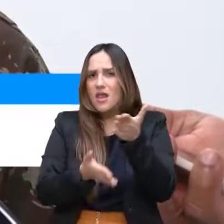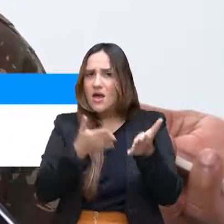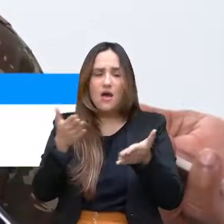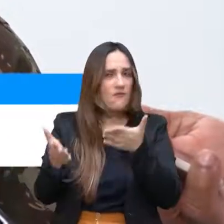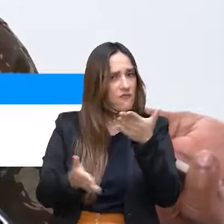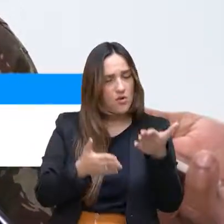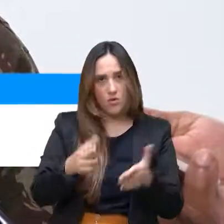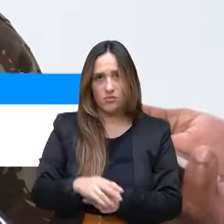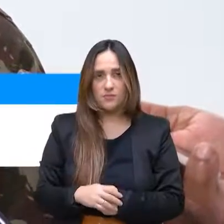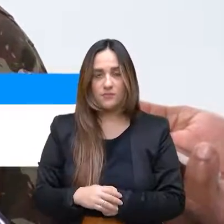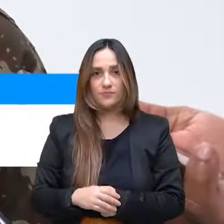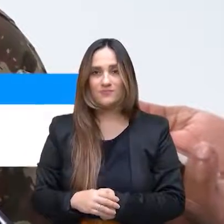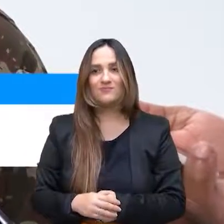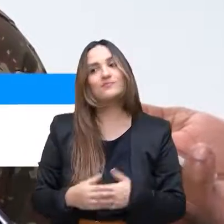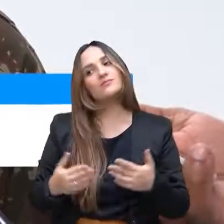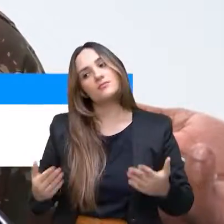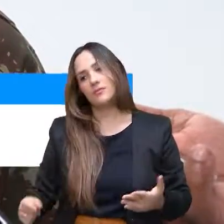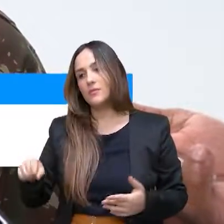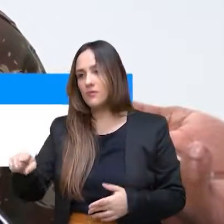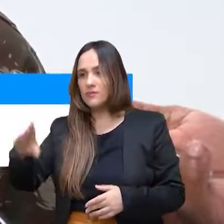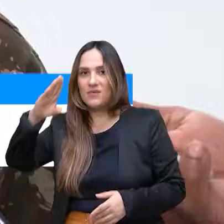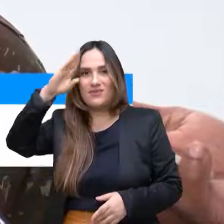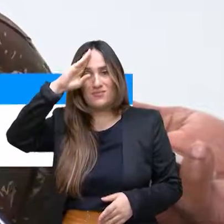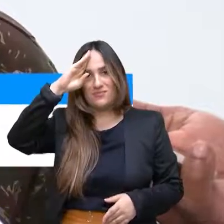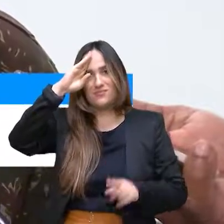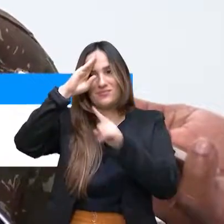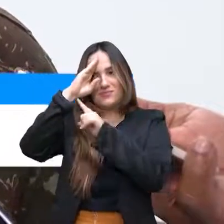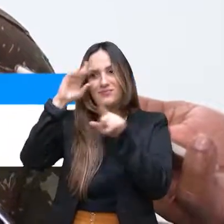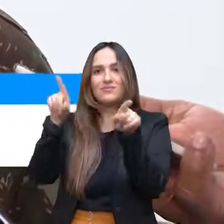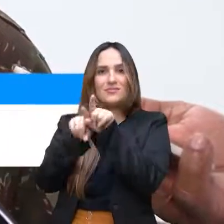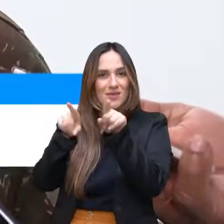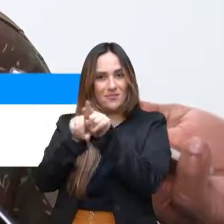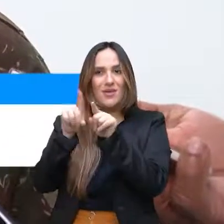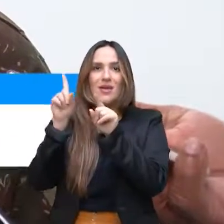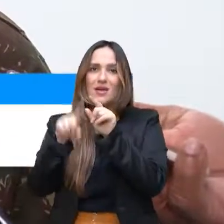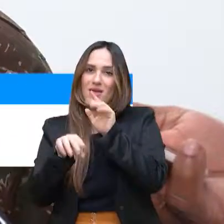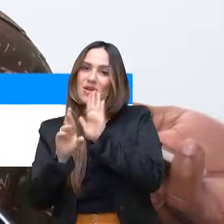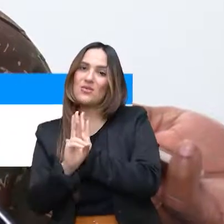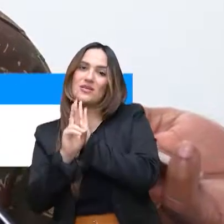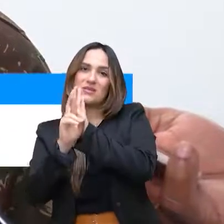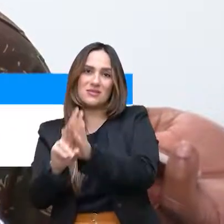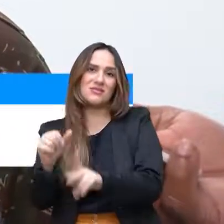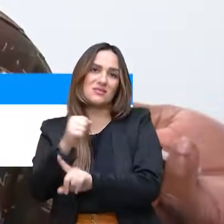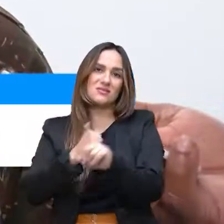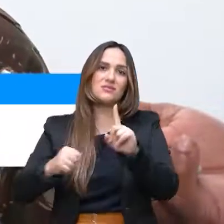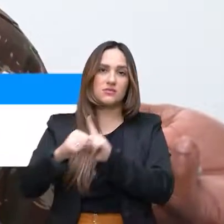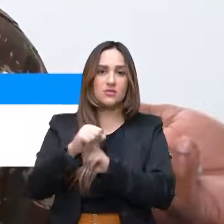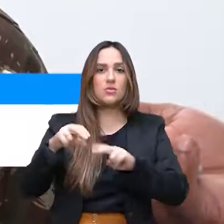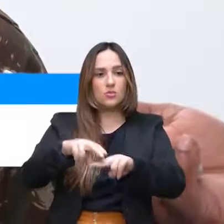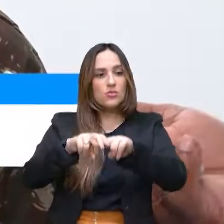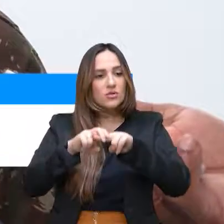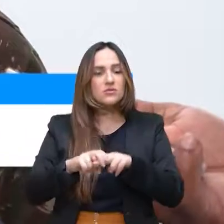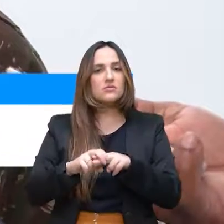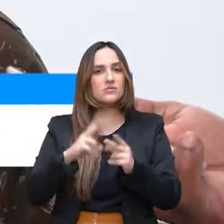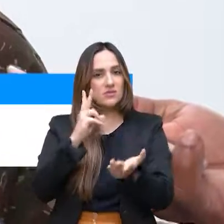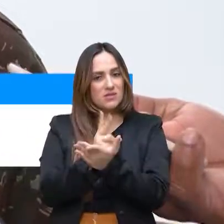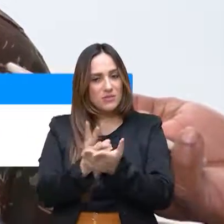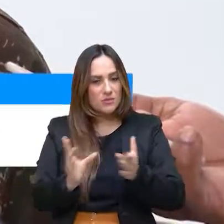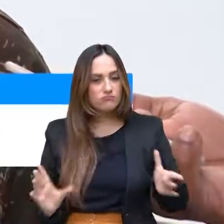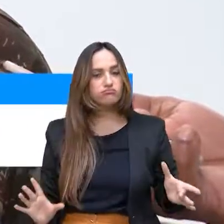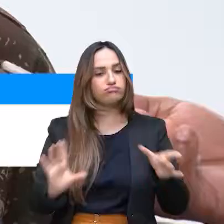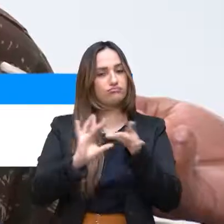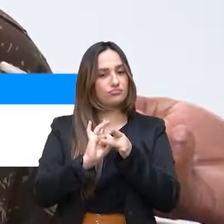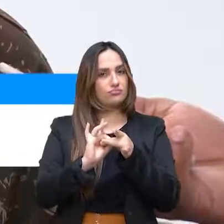população fantástica, né? E o Exército Brasileiro também tem esse viés da representatividade de toda a nossa sociedade. Então